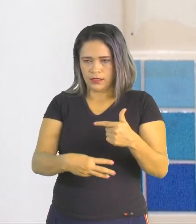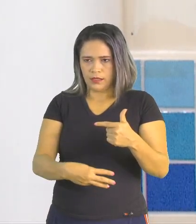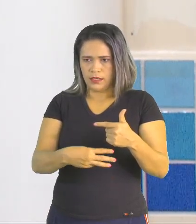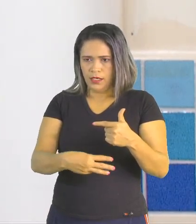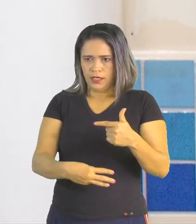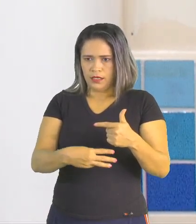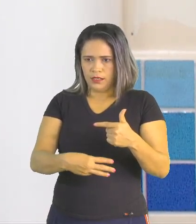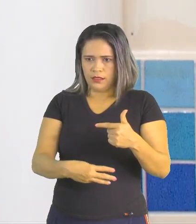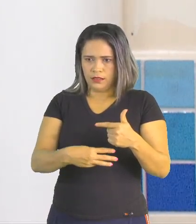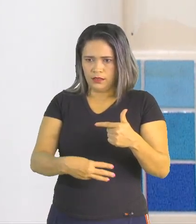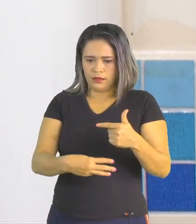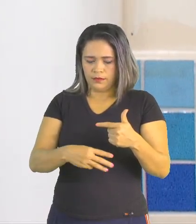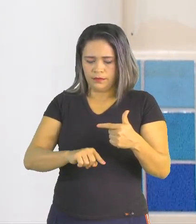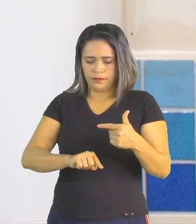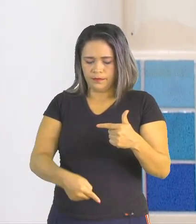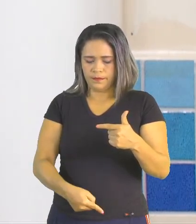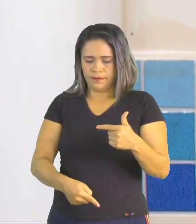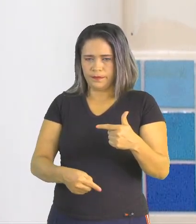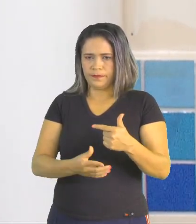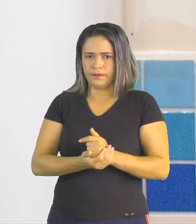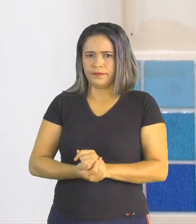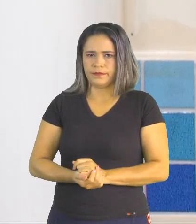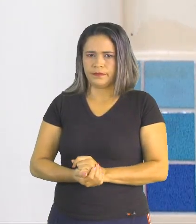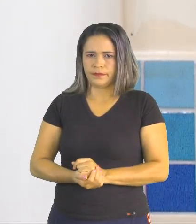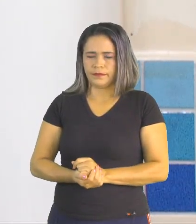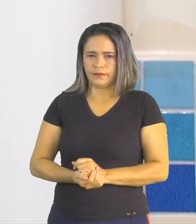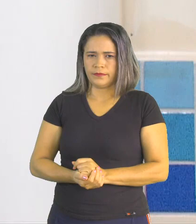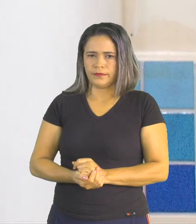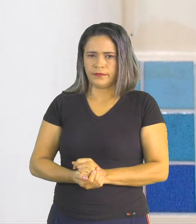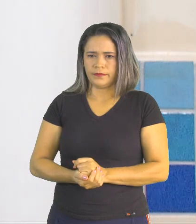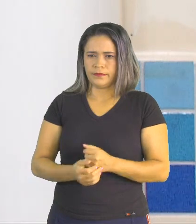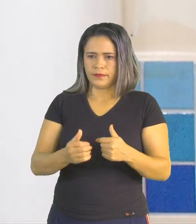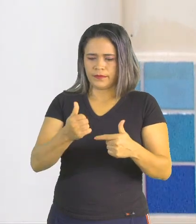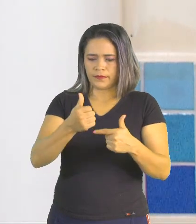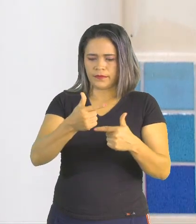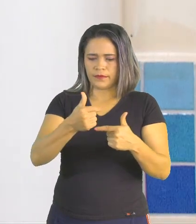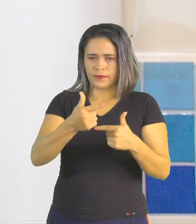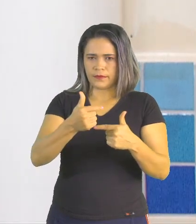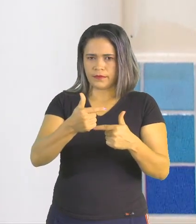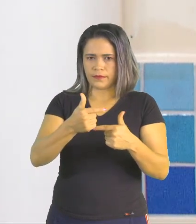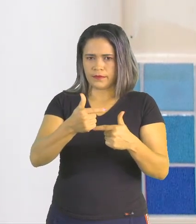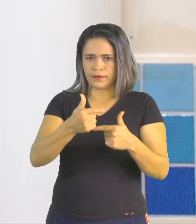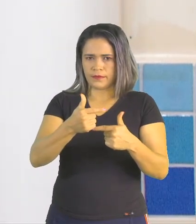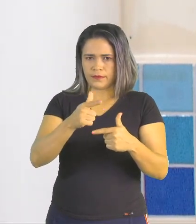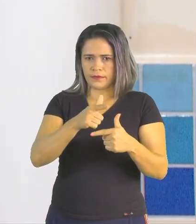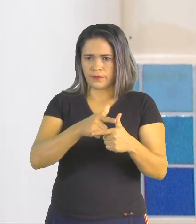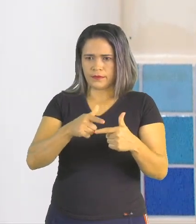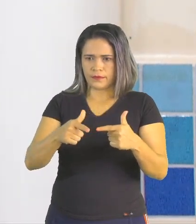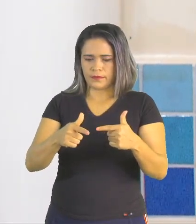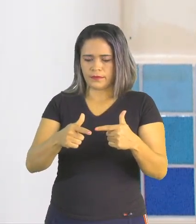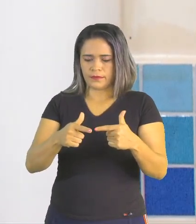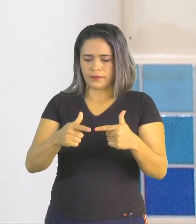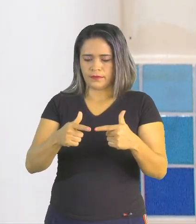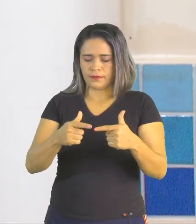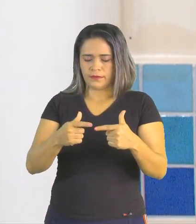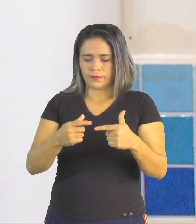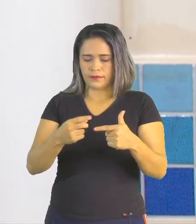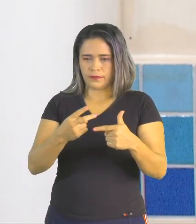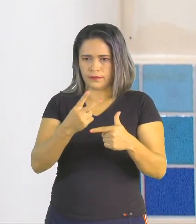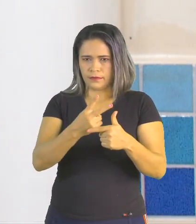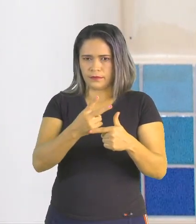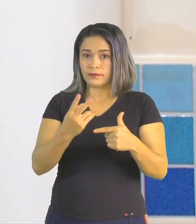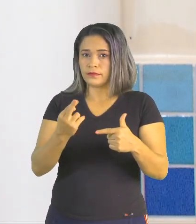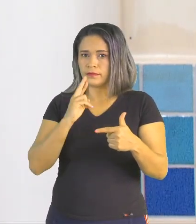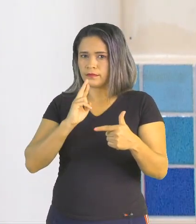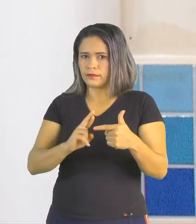Coloquei aqui, abaixei e separei a vírgula. 12 dividido por 2 dá